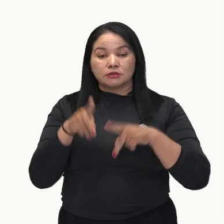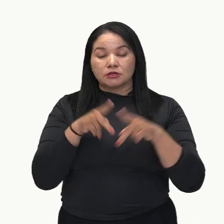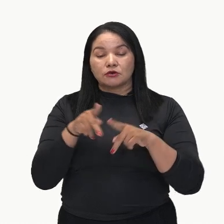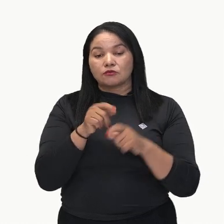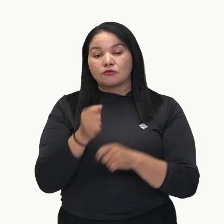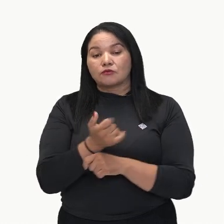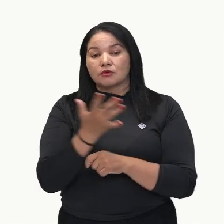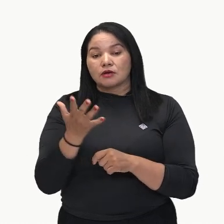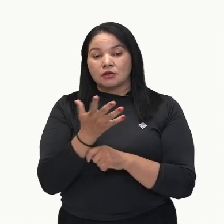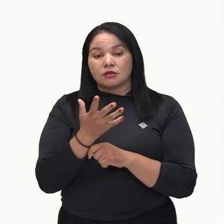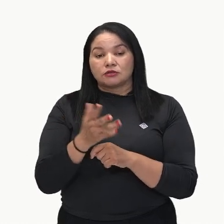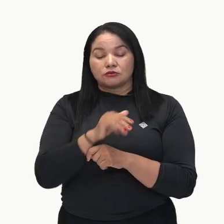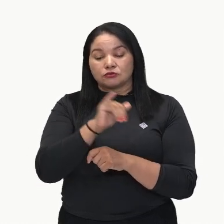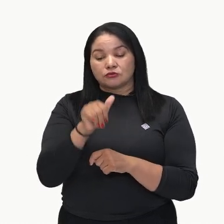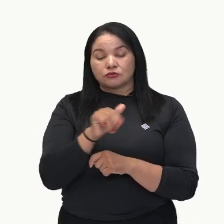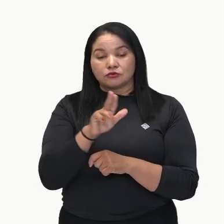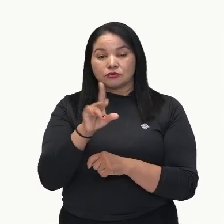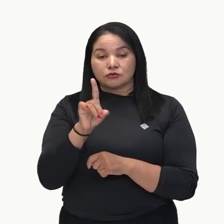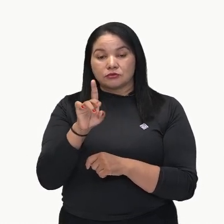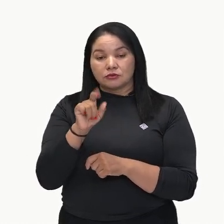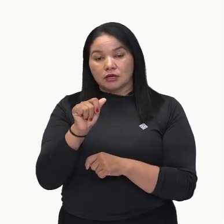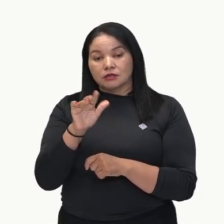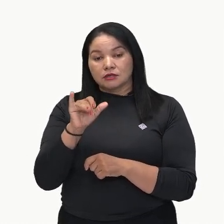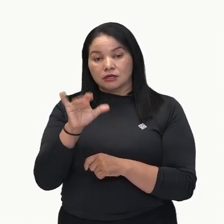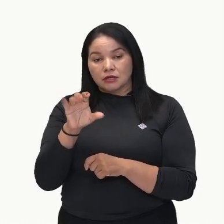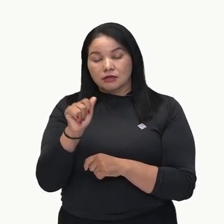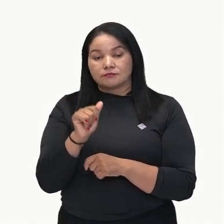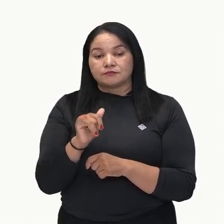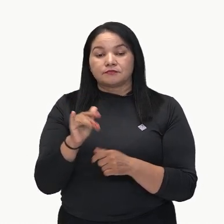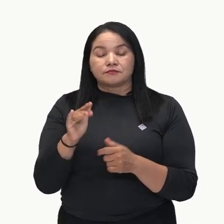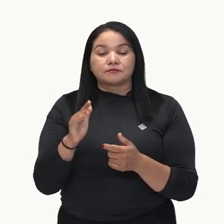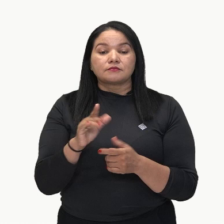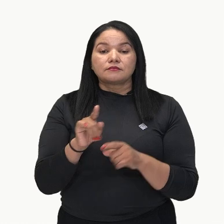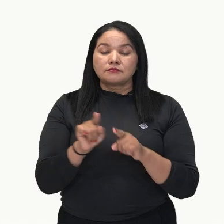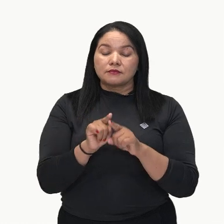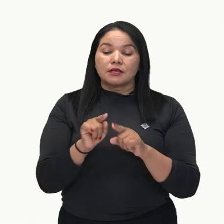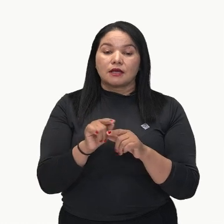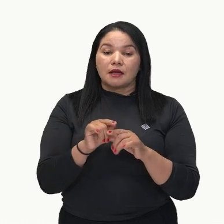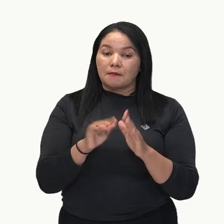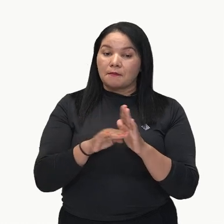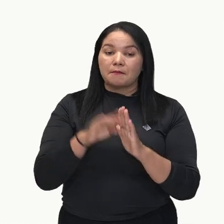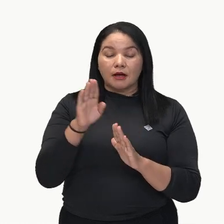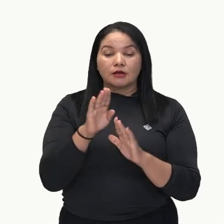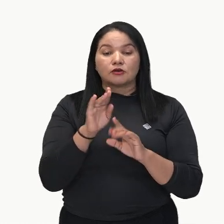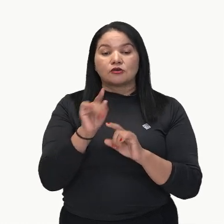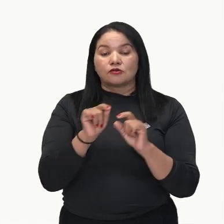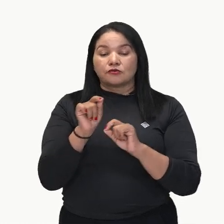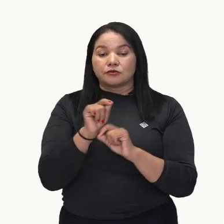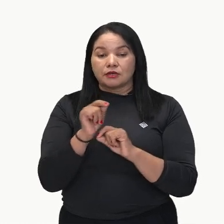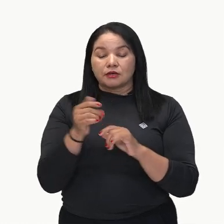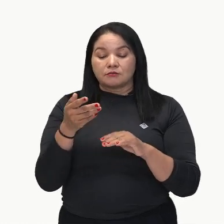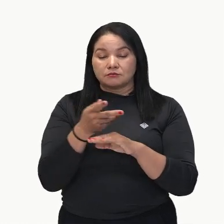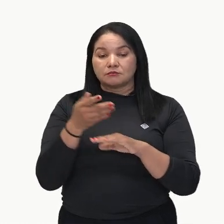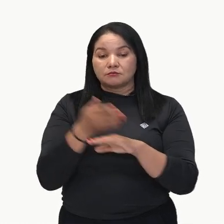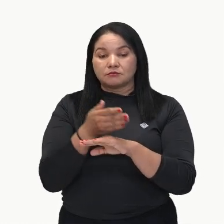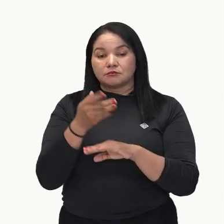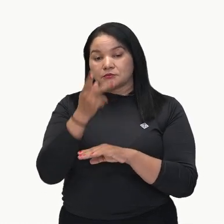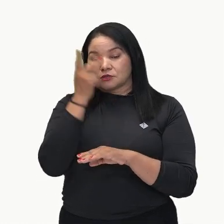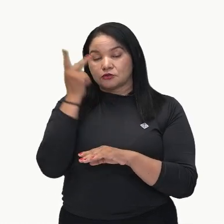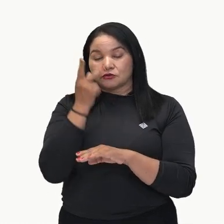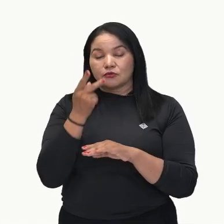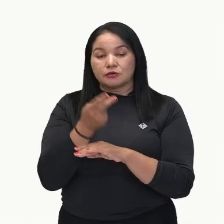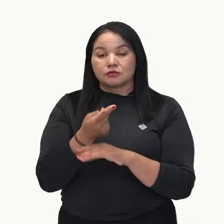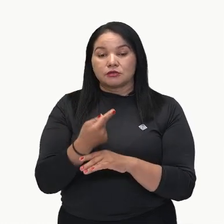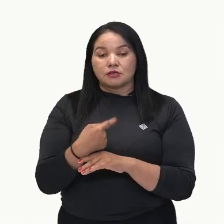predominantemente judaica, que acaba aí sendo uma exceção, mas essa região, a maior parte vai ser habitada por árabes,